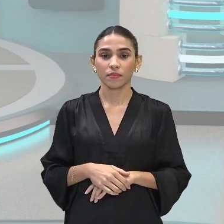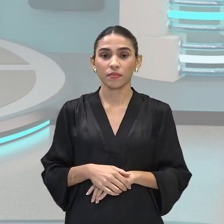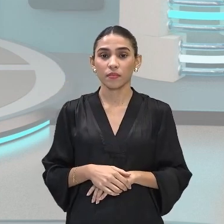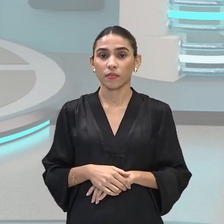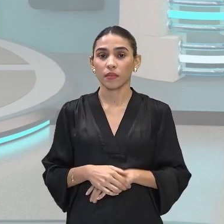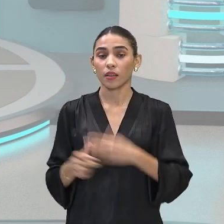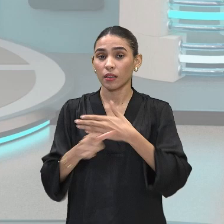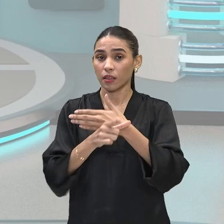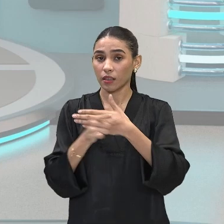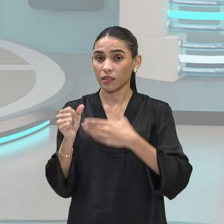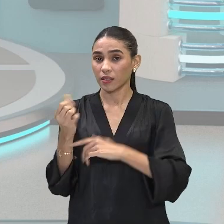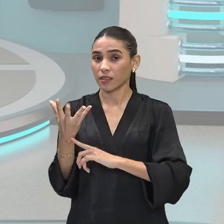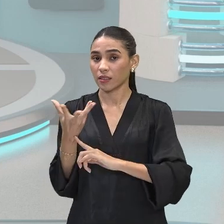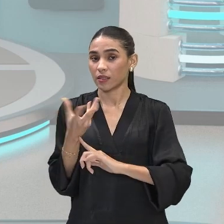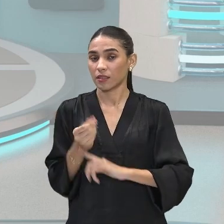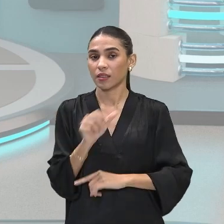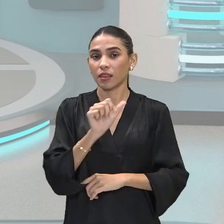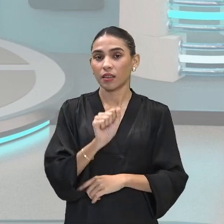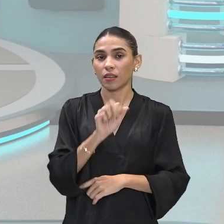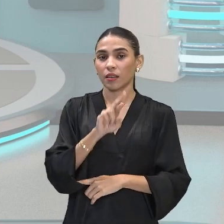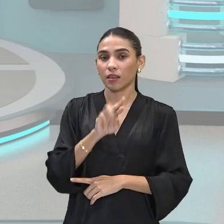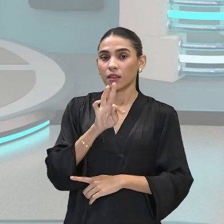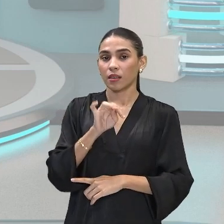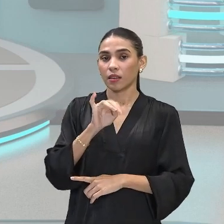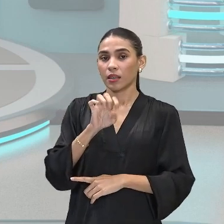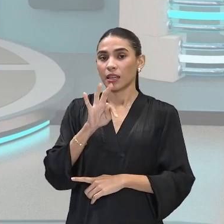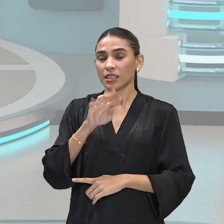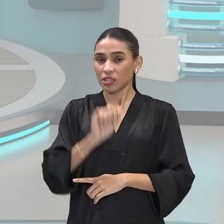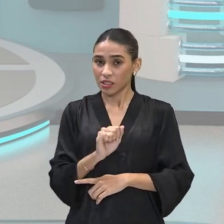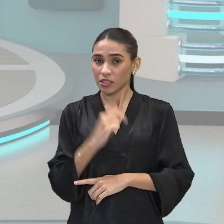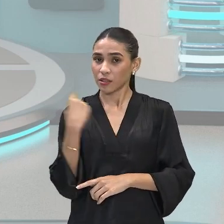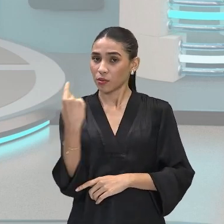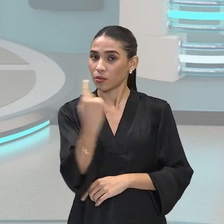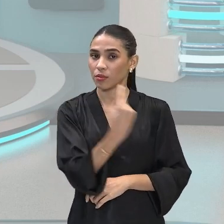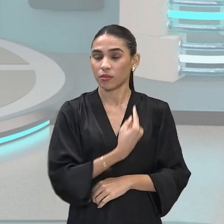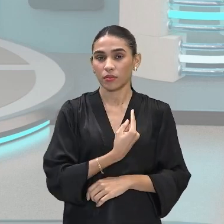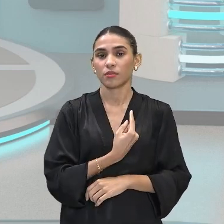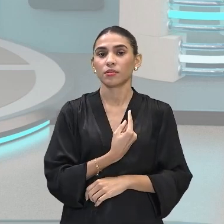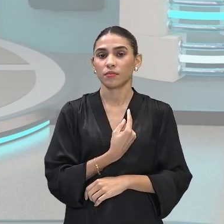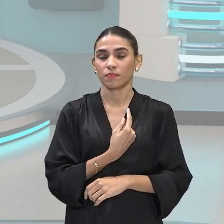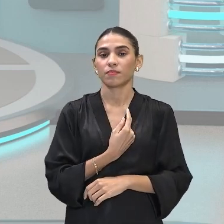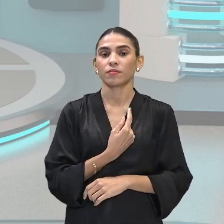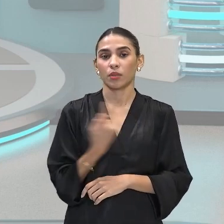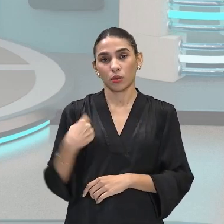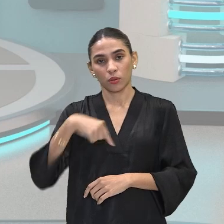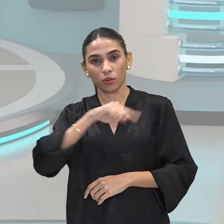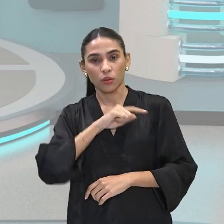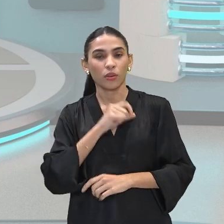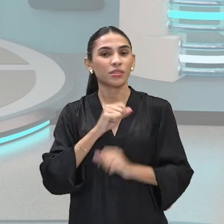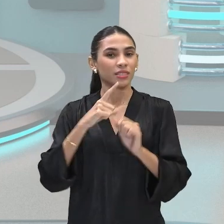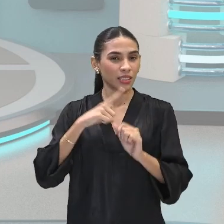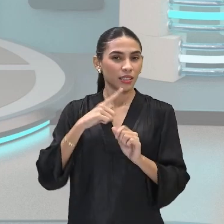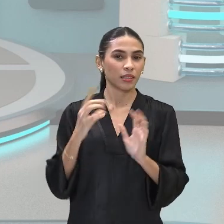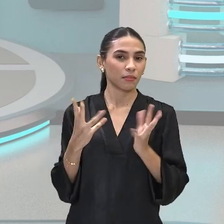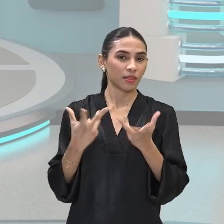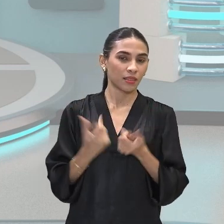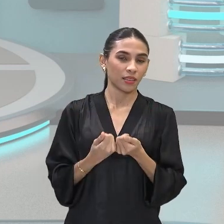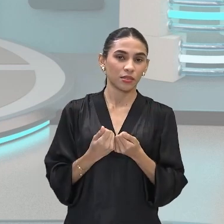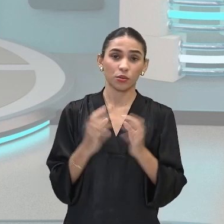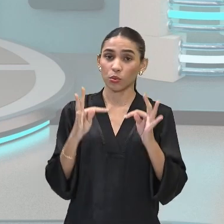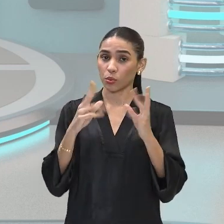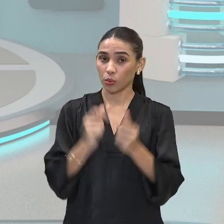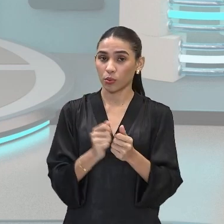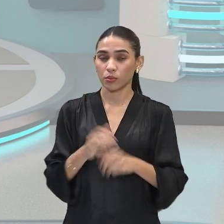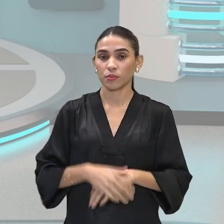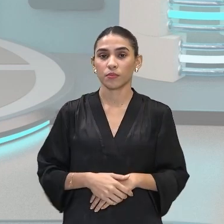colocamos artista aqui, nos colocamos também. Todos possuímos as nossas habilidades.